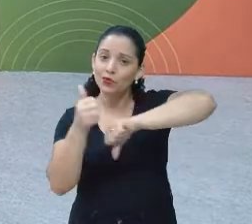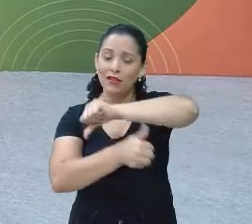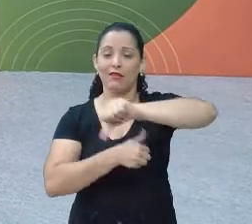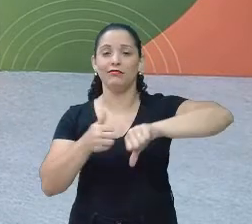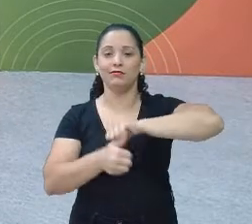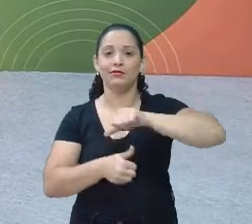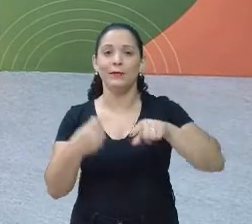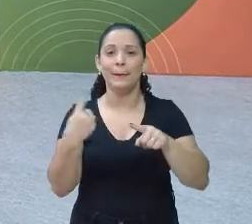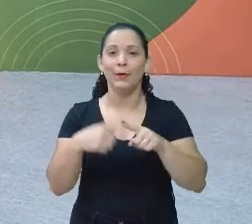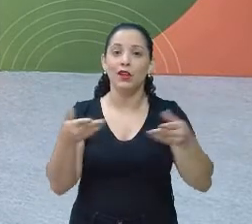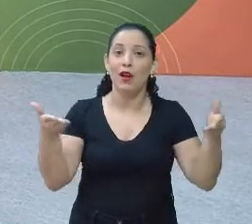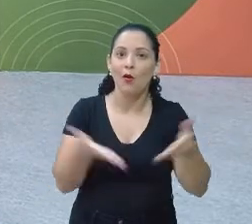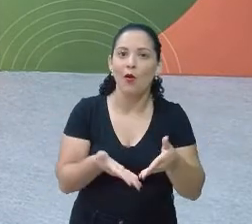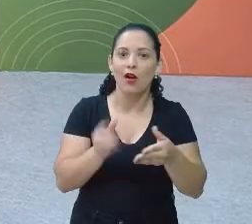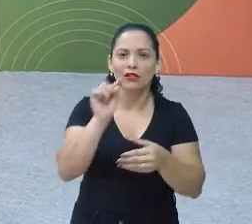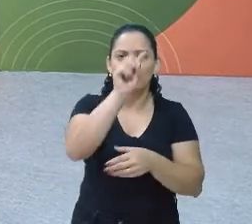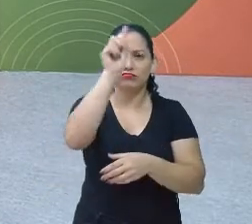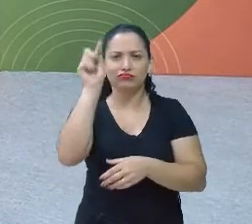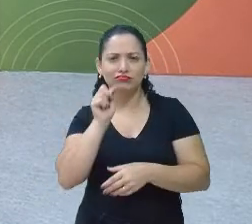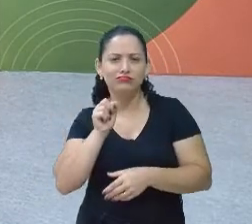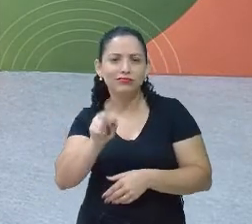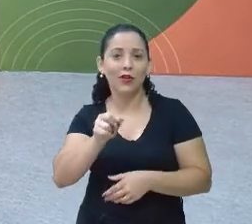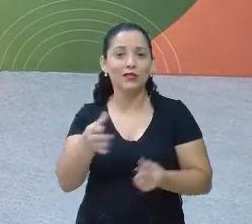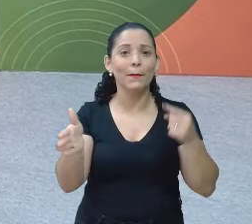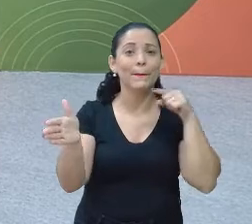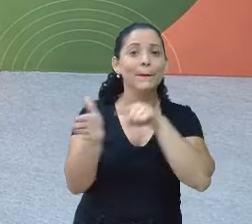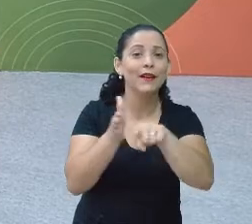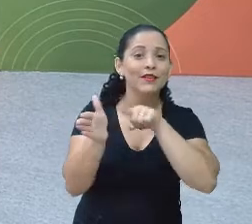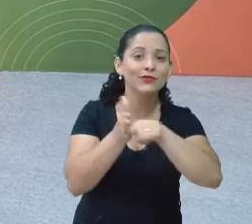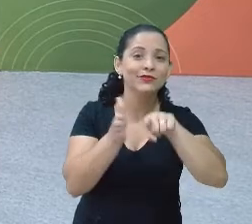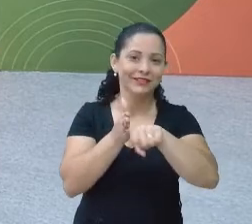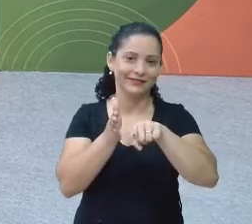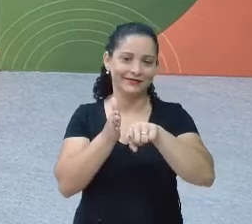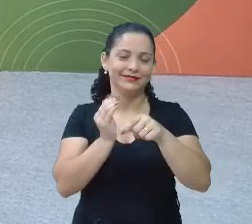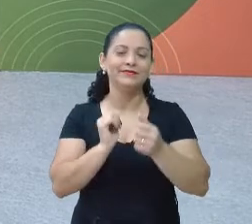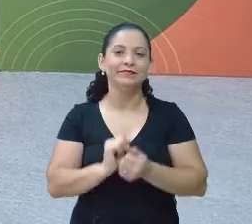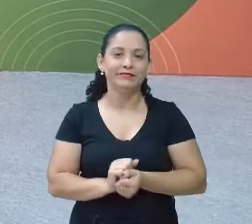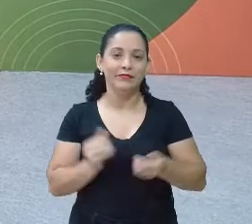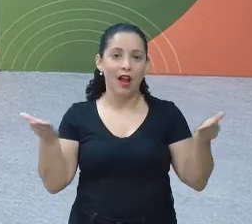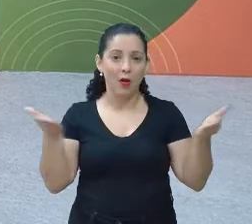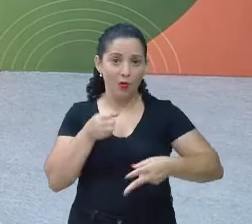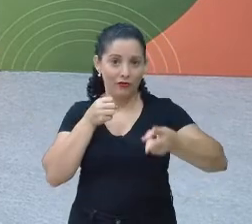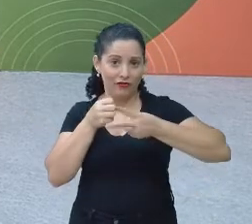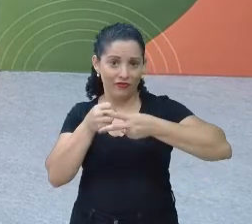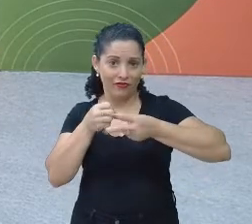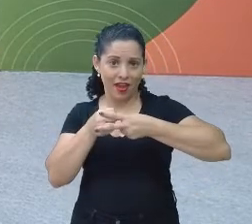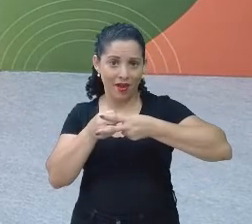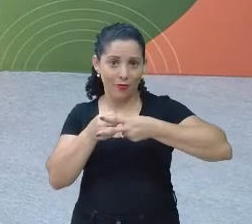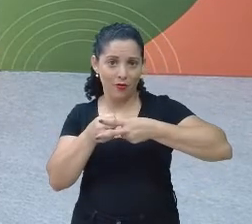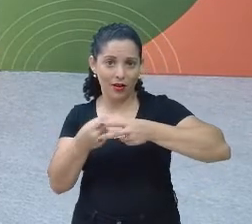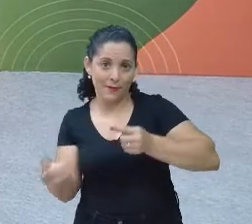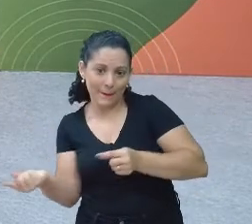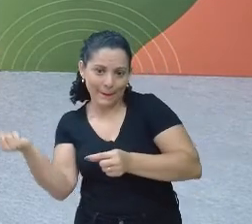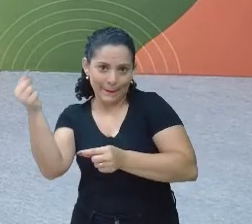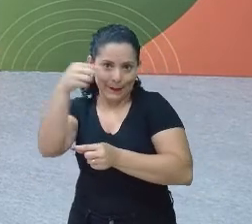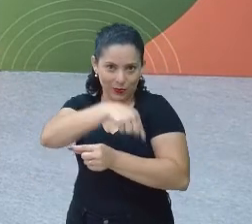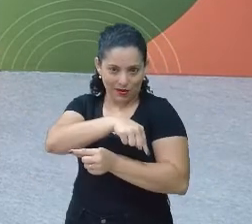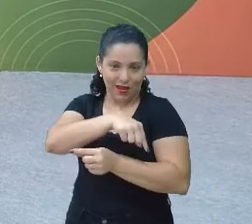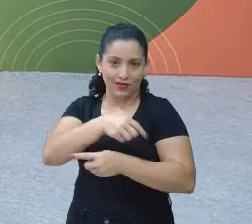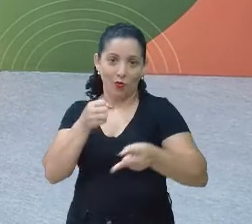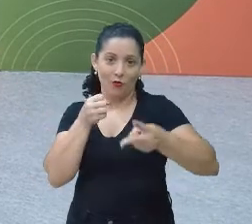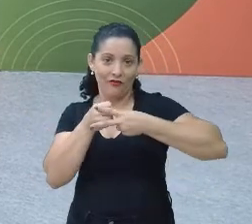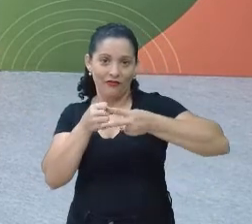na forma interrogativa, o meu verbo troca de lugar com o meu sujeito, tá certo? Ou seja, o meu verbo inicia a